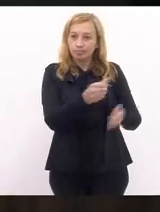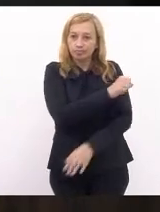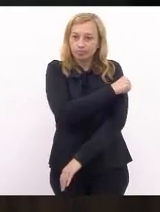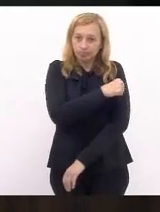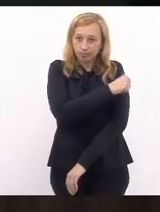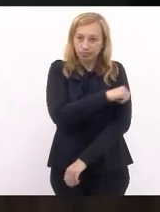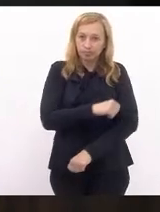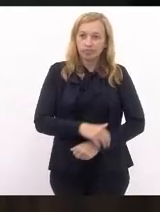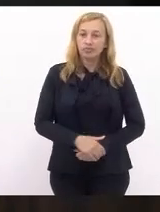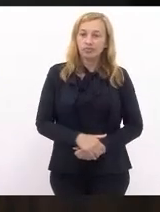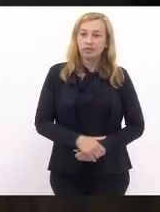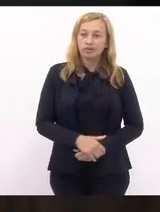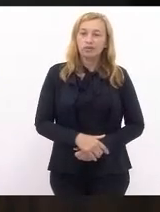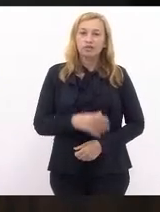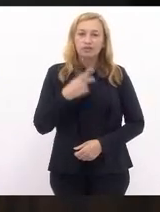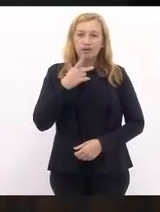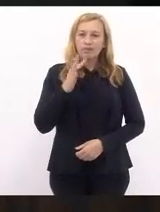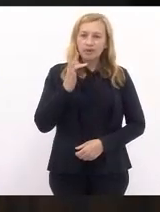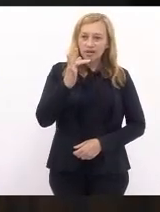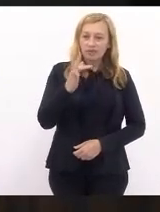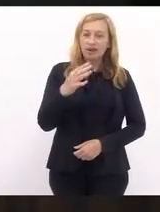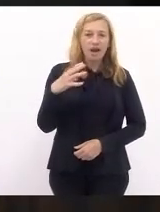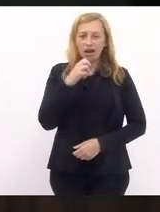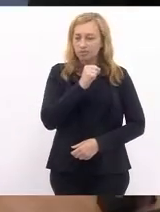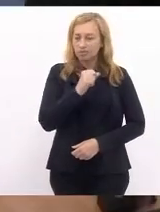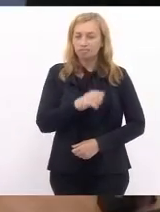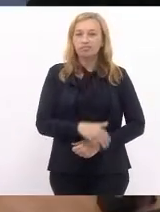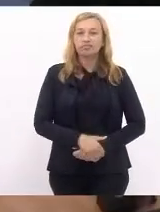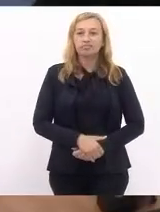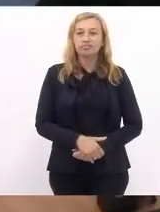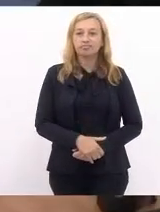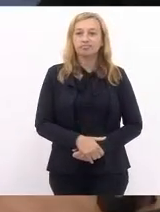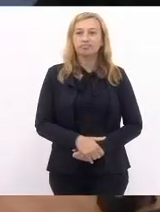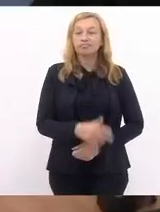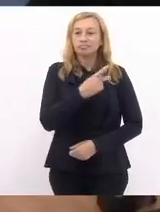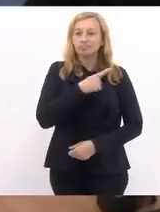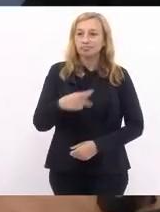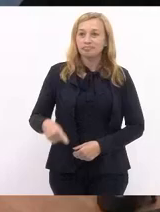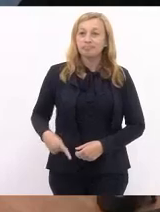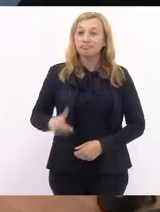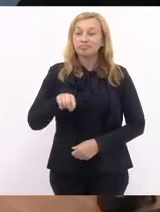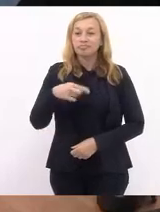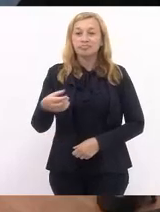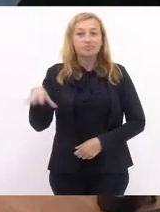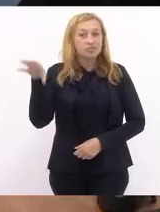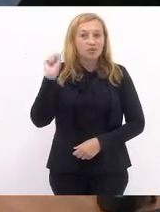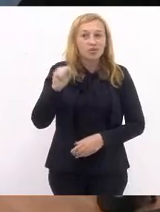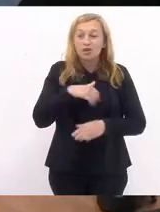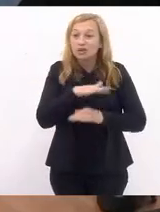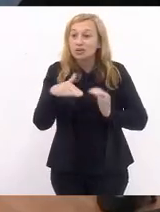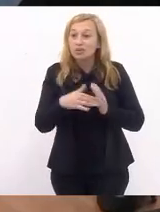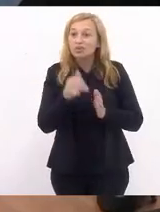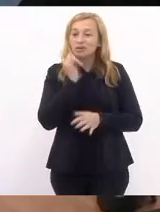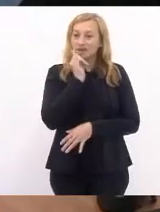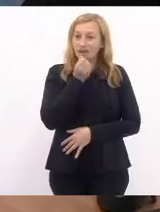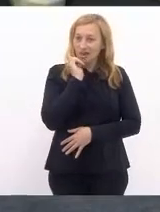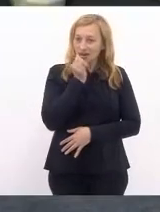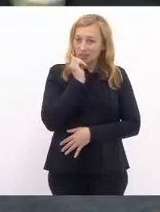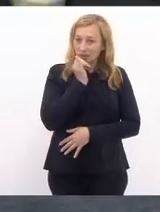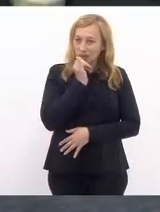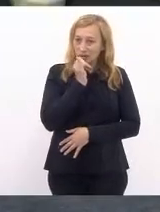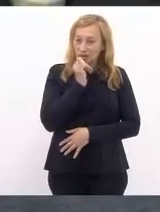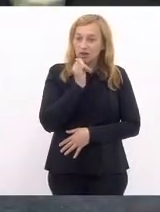enfermeira uma saudação breve muito rápido presidente depois de escutar todo esse relatório